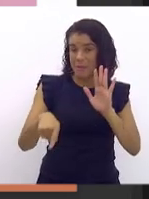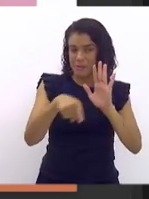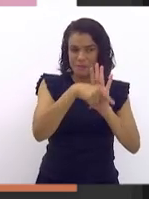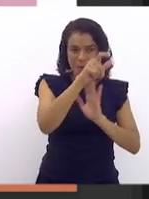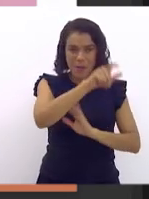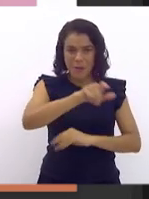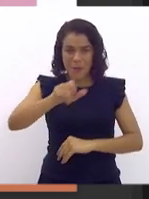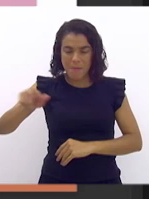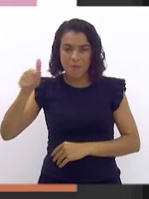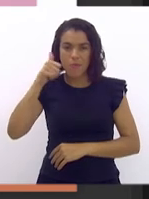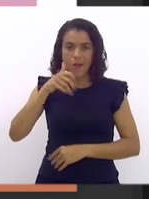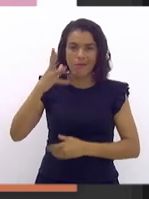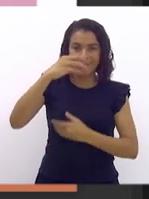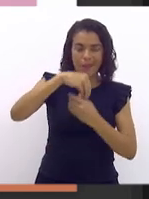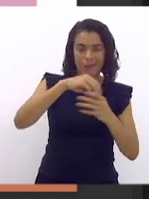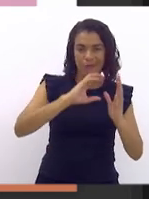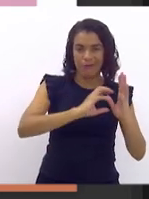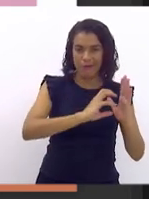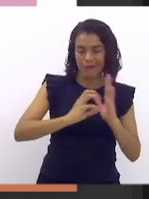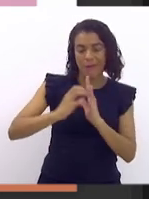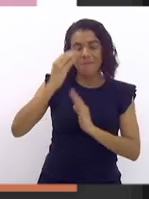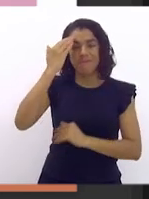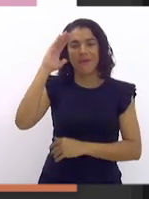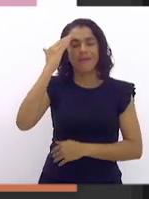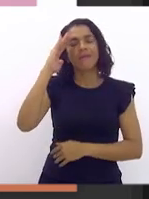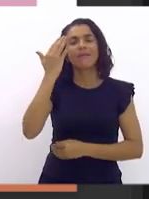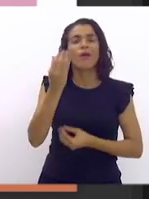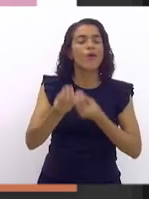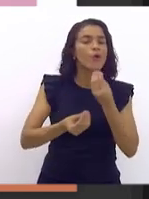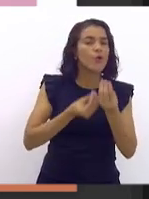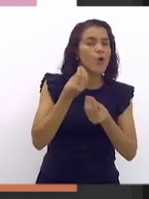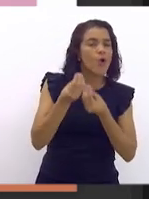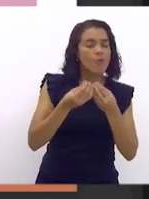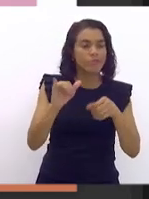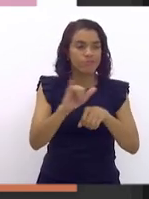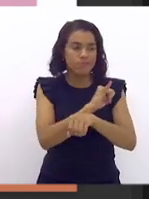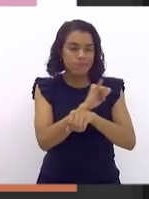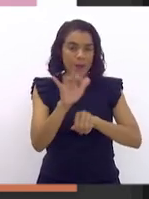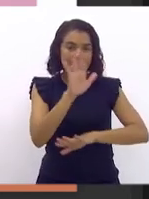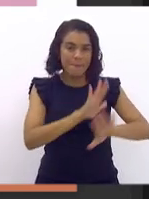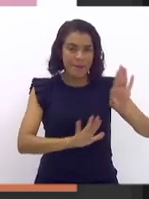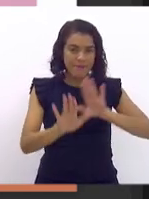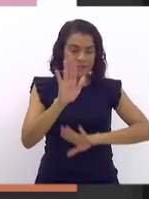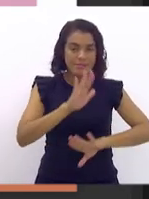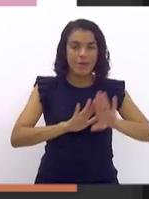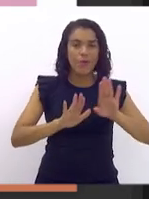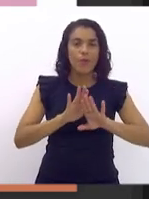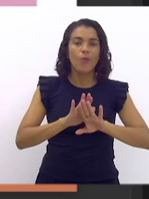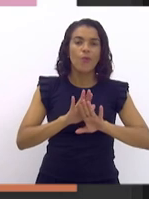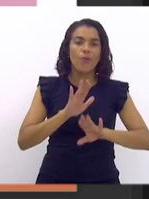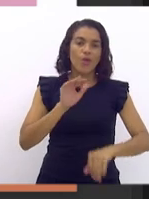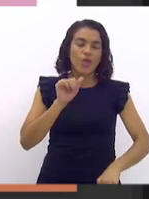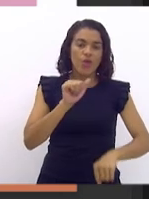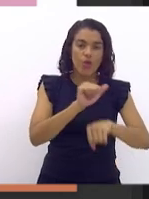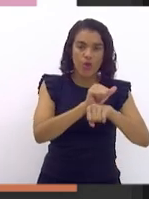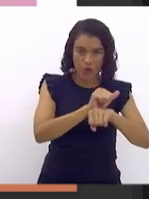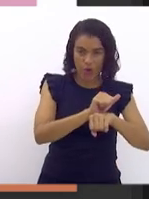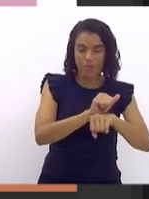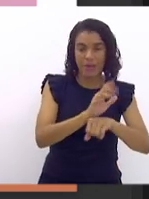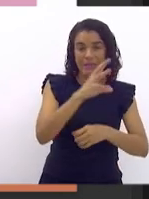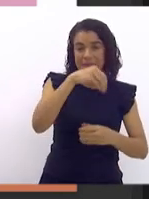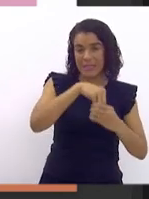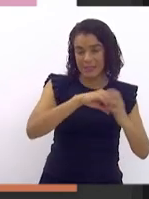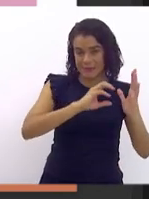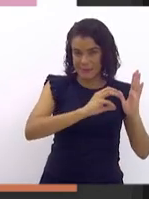que são vítimas de violência política, para entender os casos e mecanismos de prevenção e combate nessa violência dentro dos